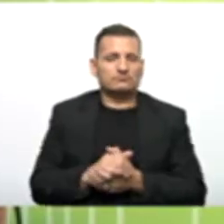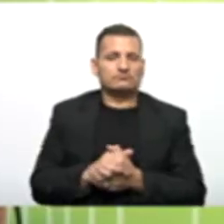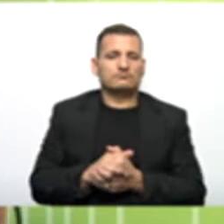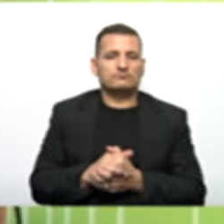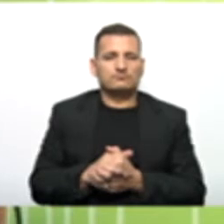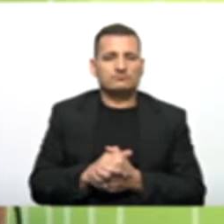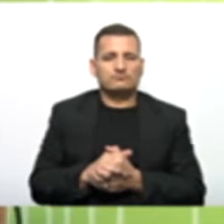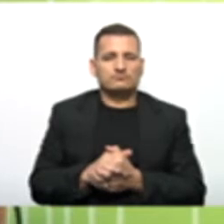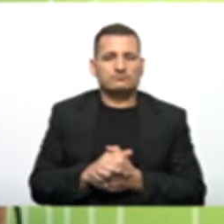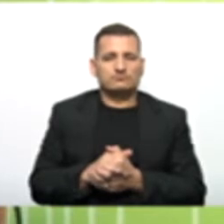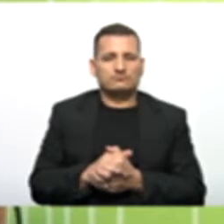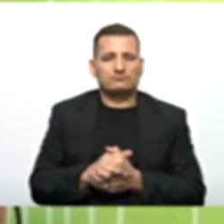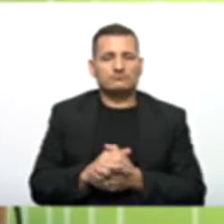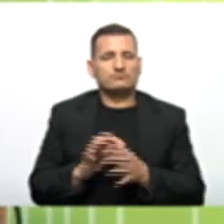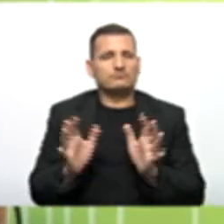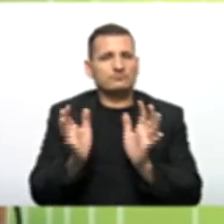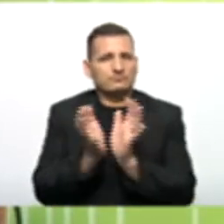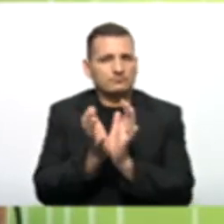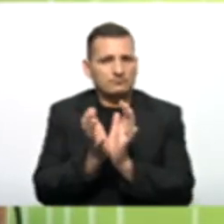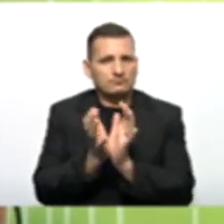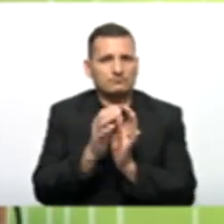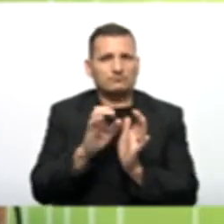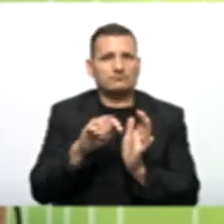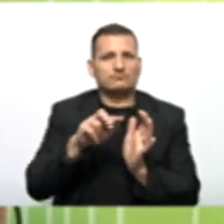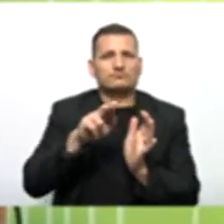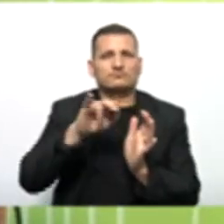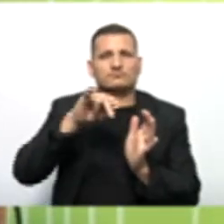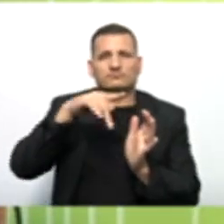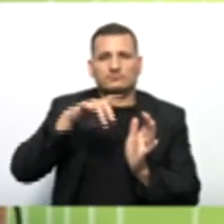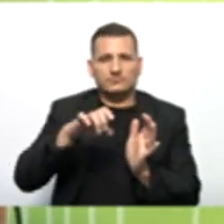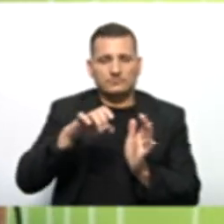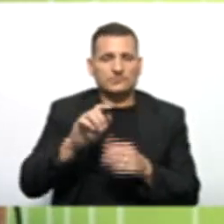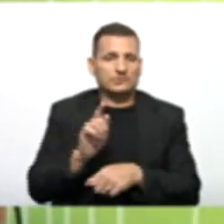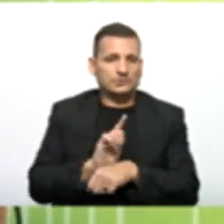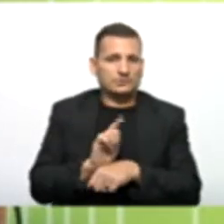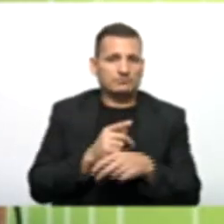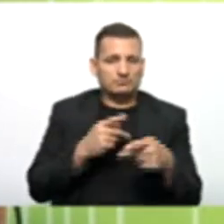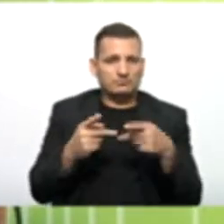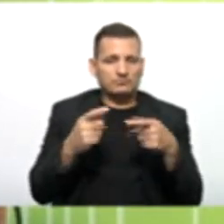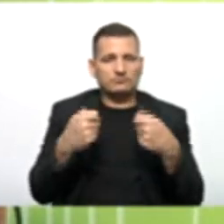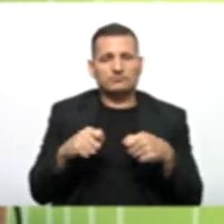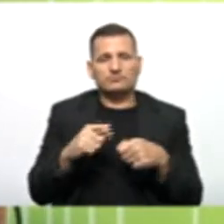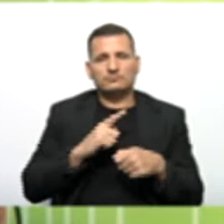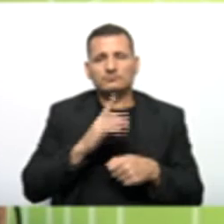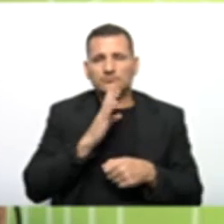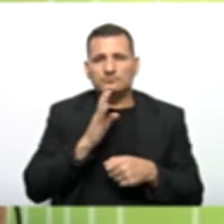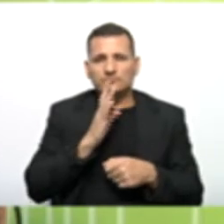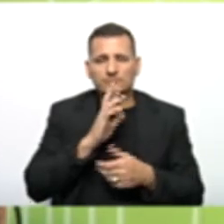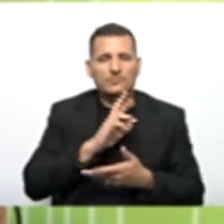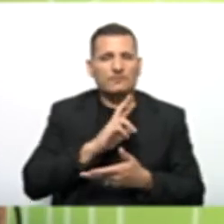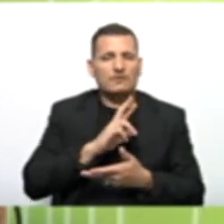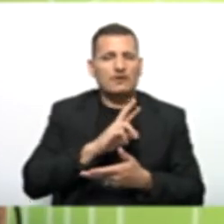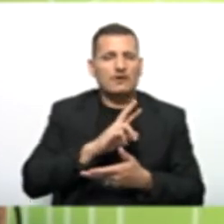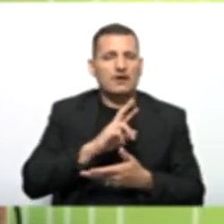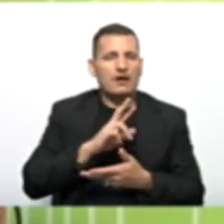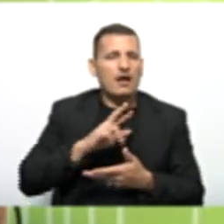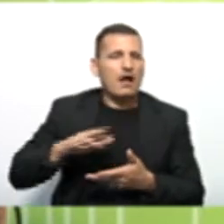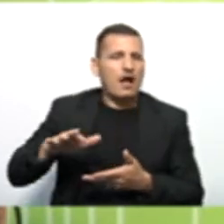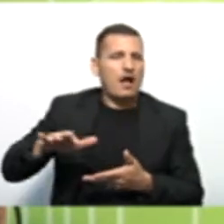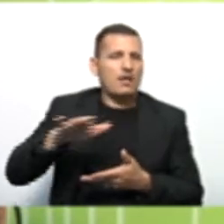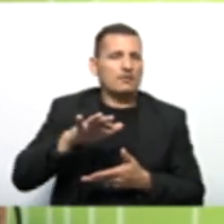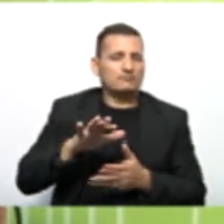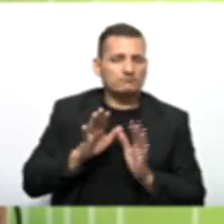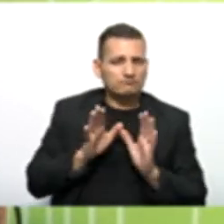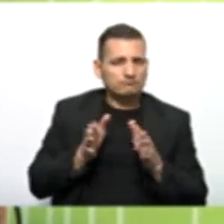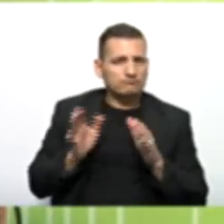macroprocessos, a equipe e o gestor, o gerente de projeto, ele tem que ter conhecimento de áreas específicas, são áreas que são necessárias, a